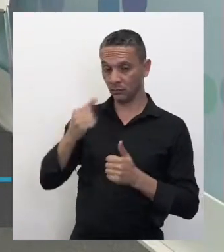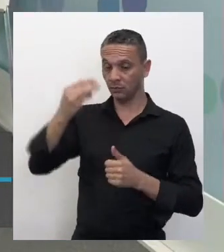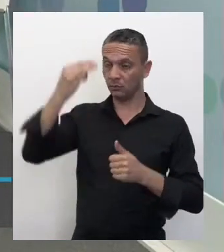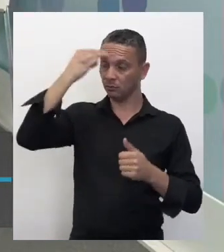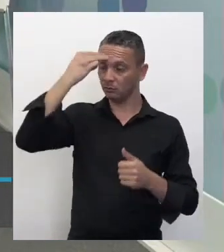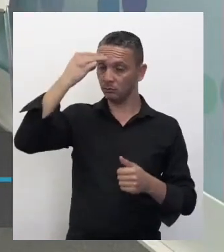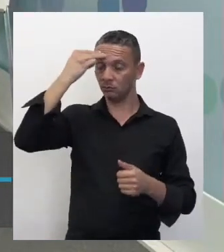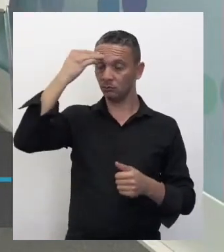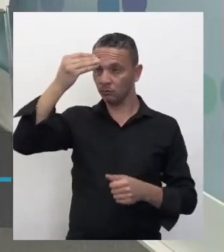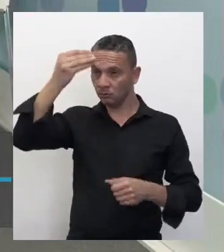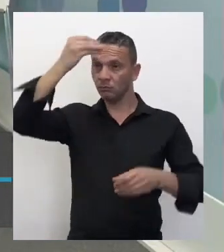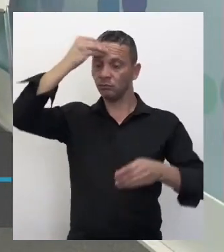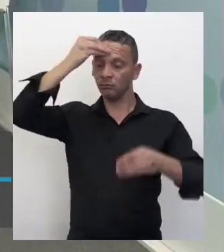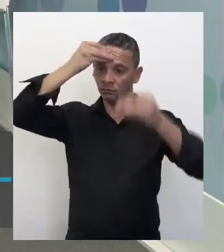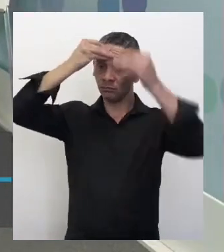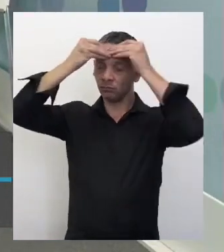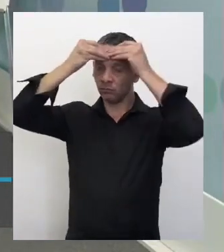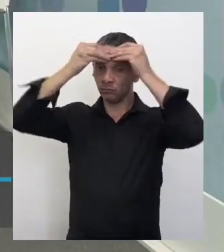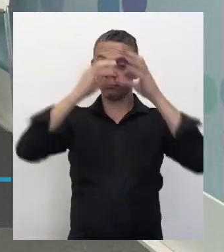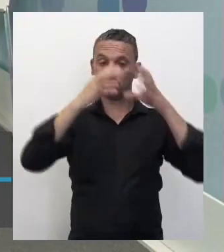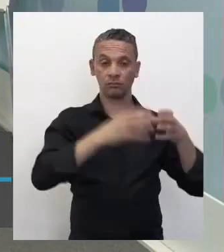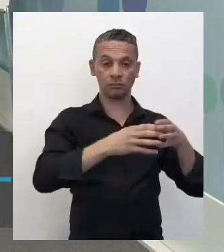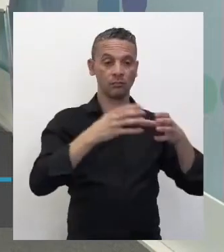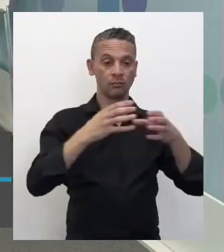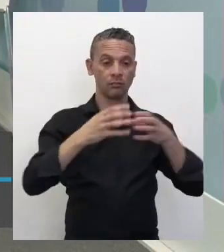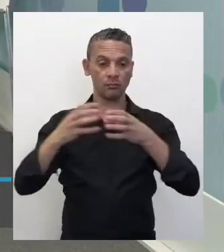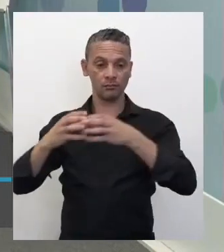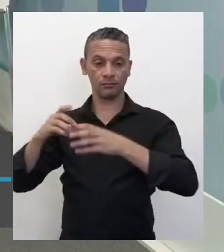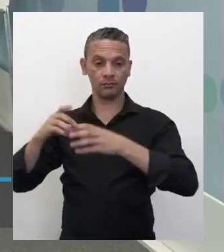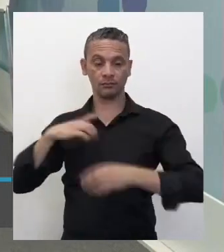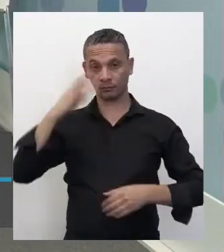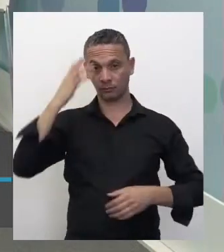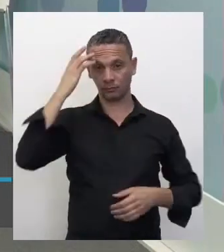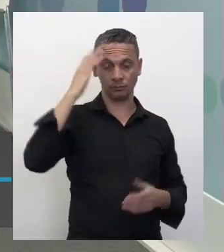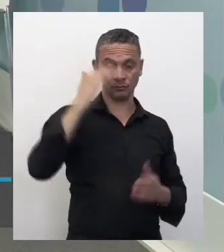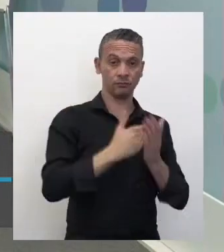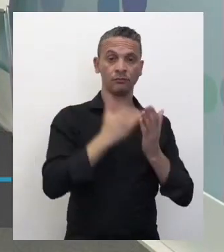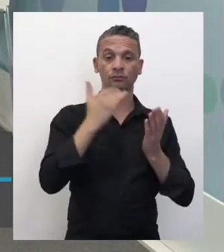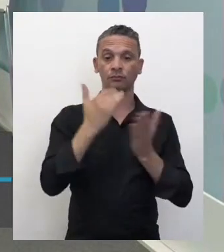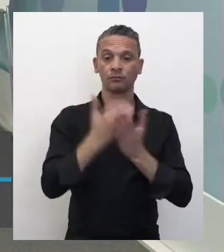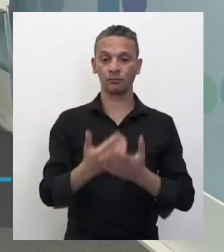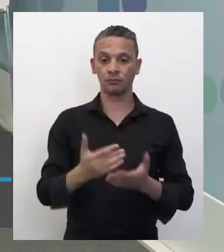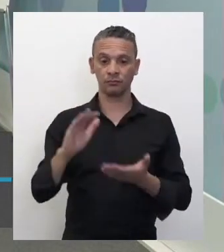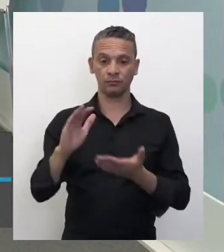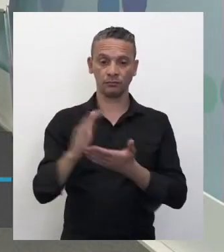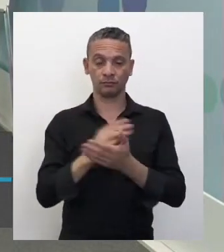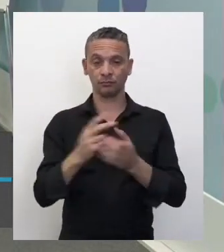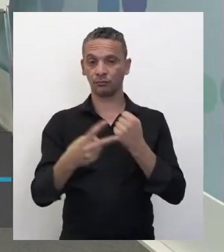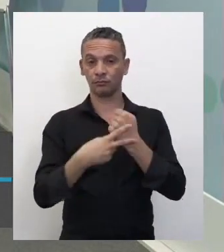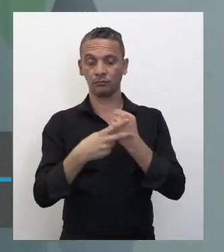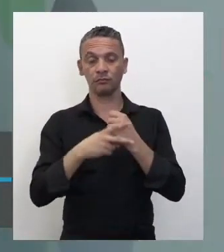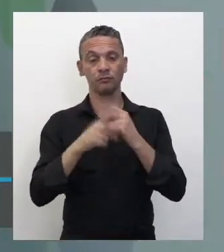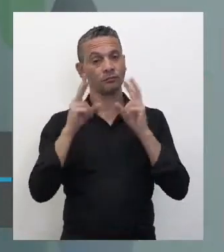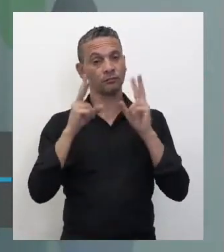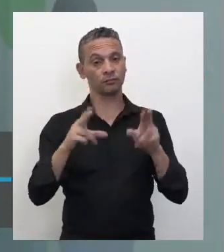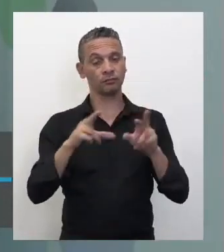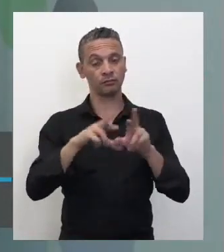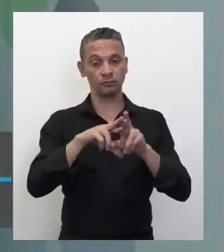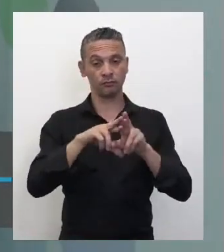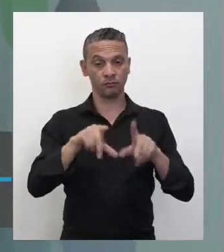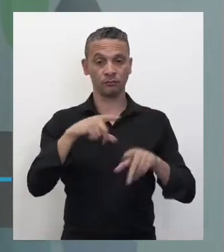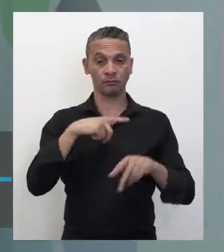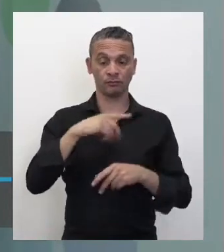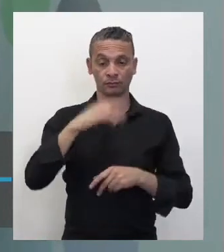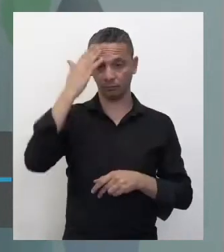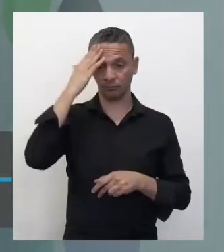grupos em vez de ordem alfabética como ela está, né? A gente pode memorizar por grupos, alguns verbos são iguais nos dois, então a